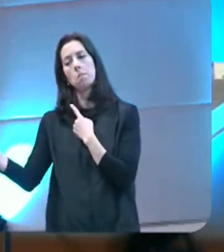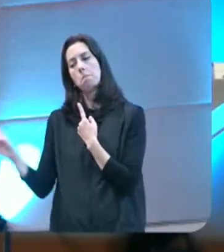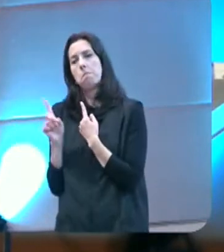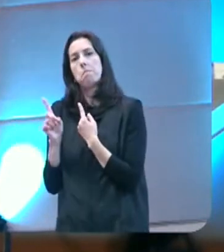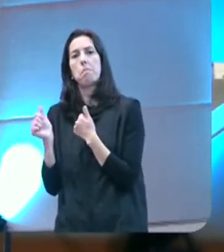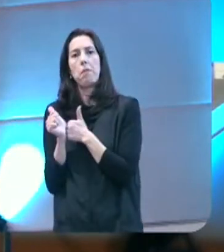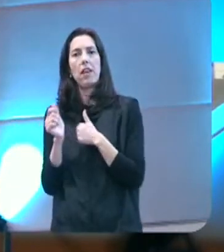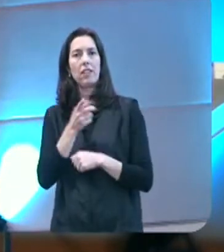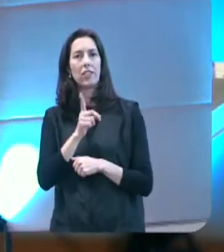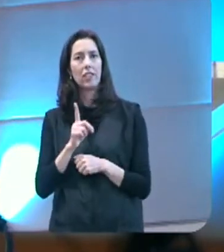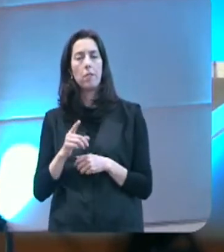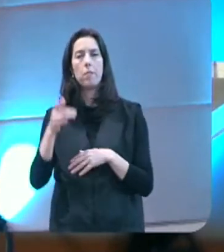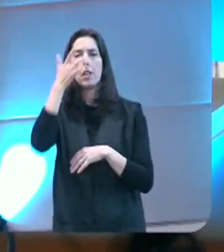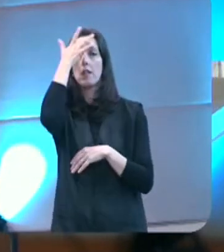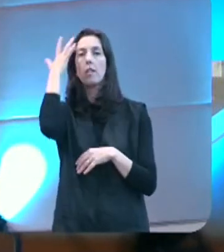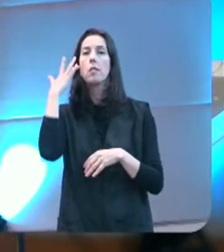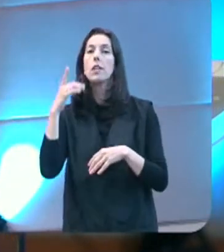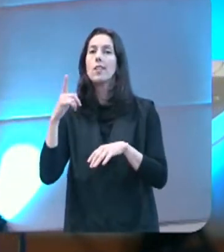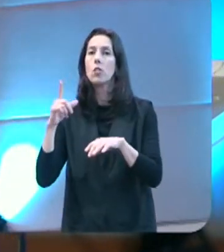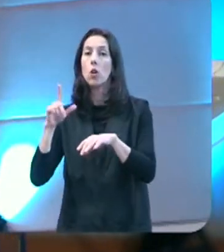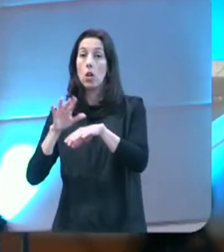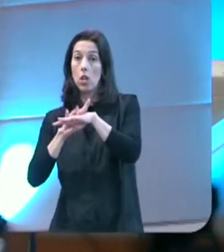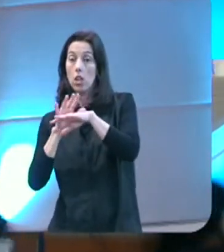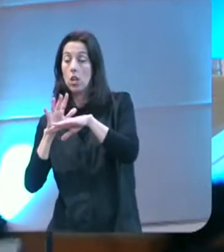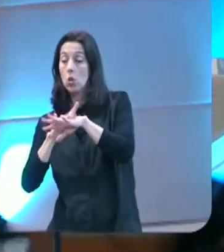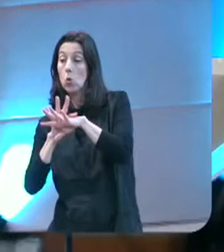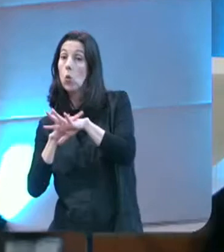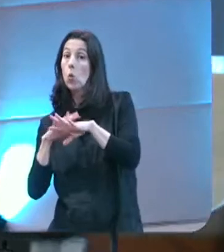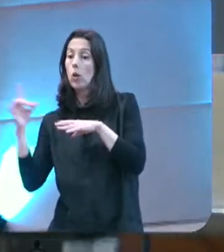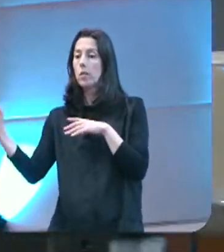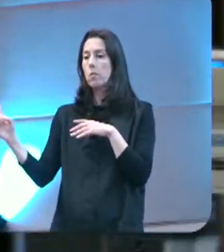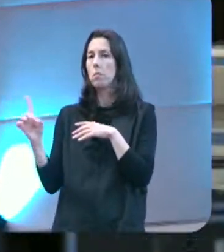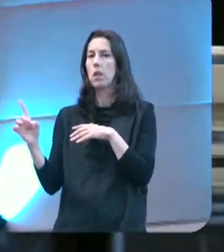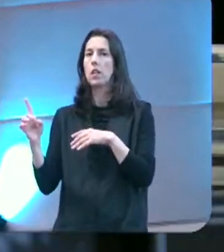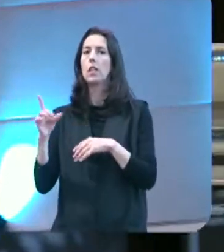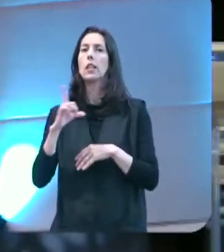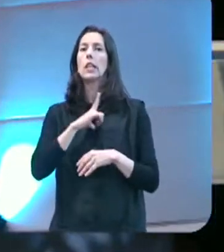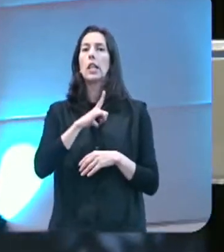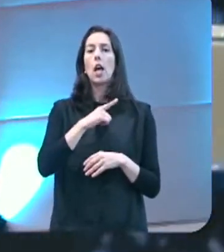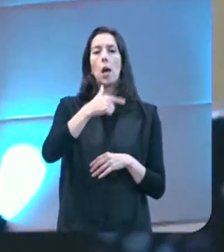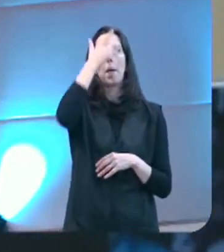Porque quando os leprosos se aproximavam das pessoas, elas tinham